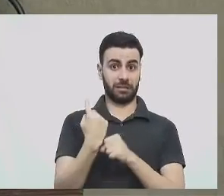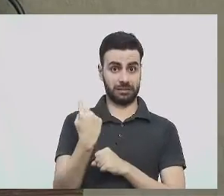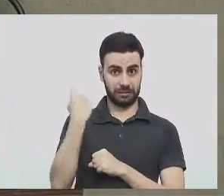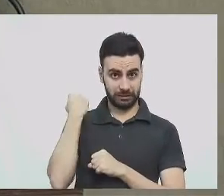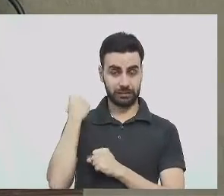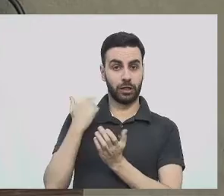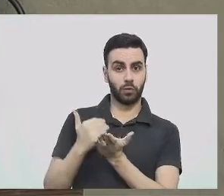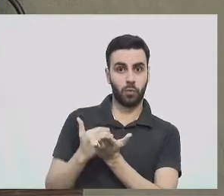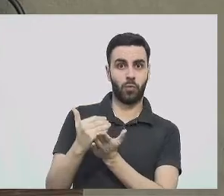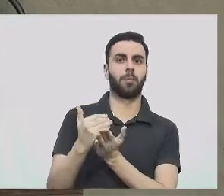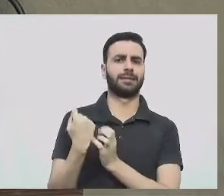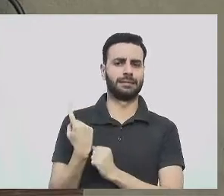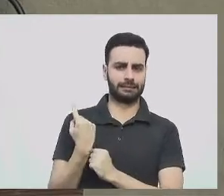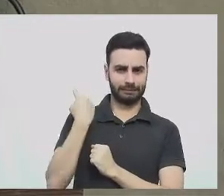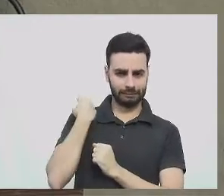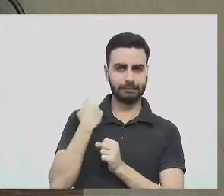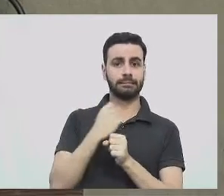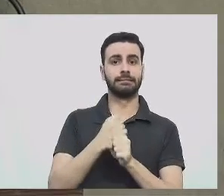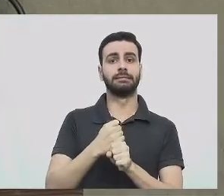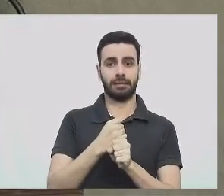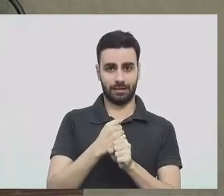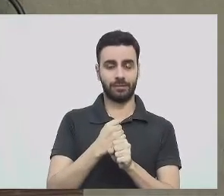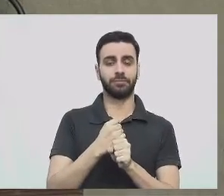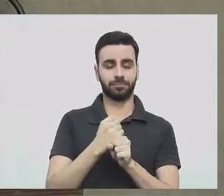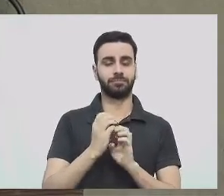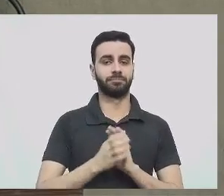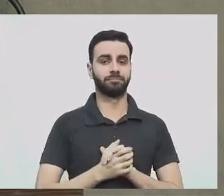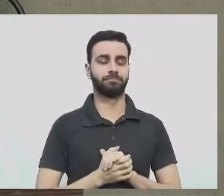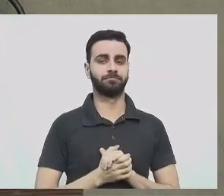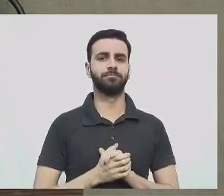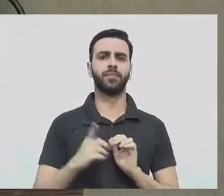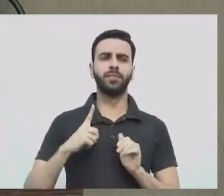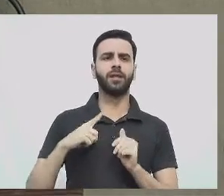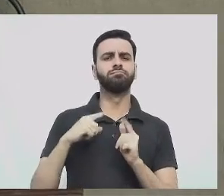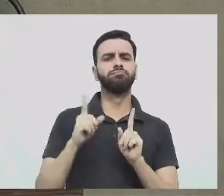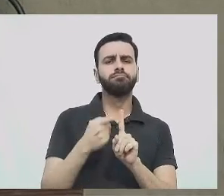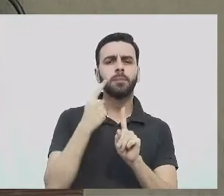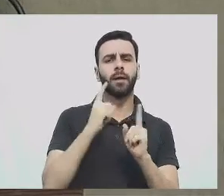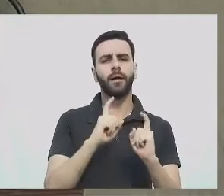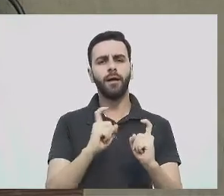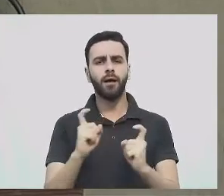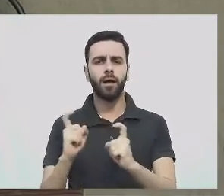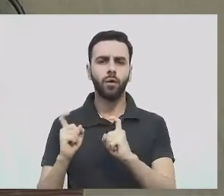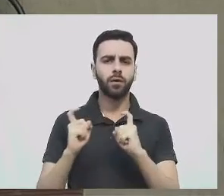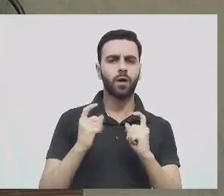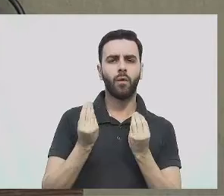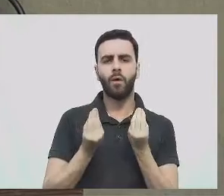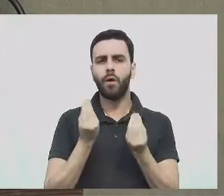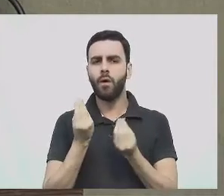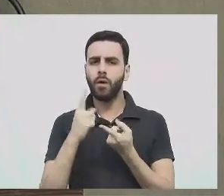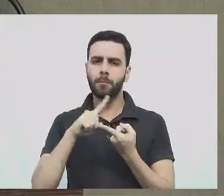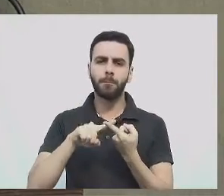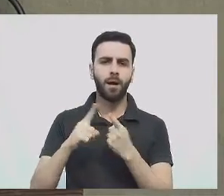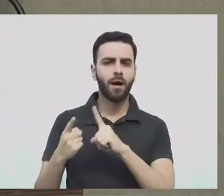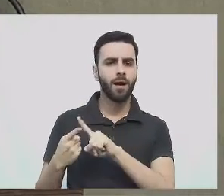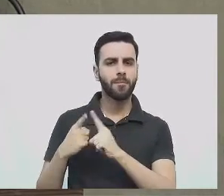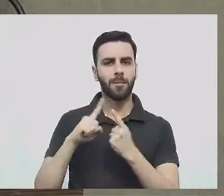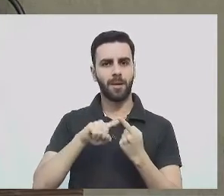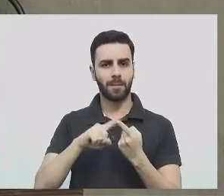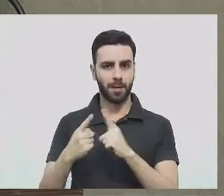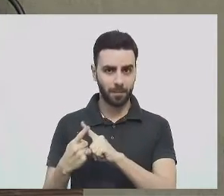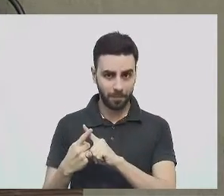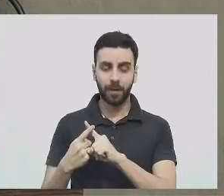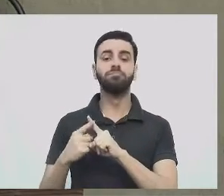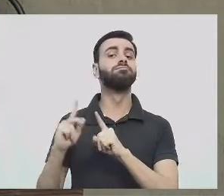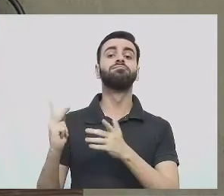verdade, tudo começou em 2020, das primeiras reuniões que culminaram